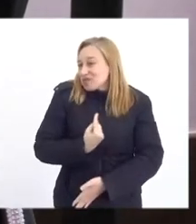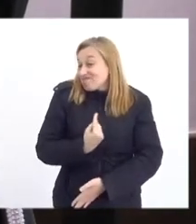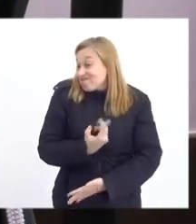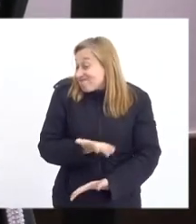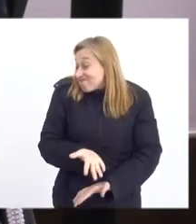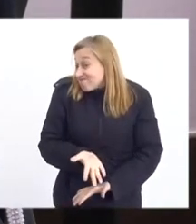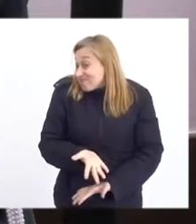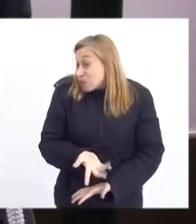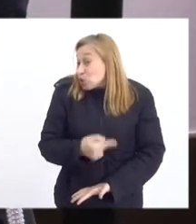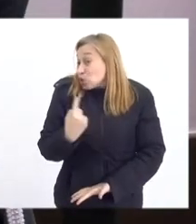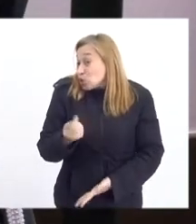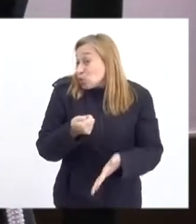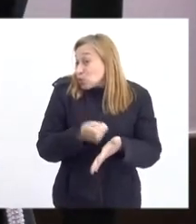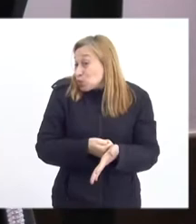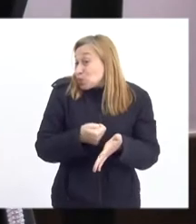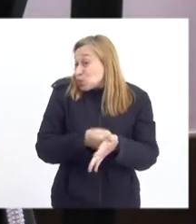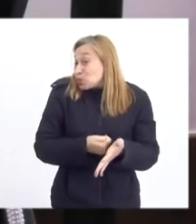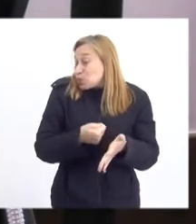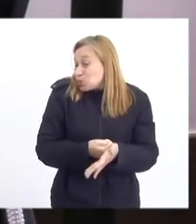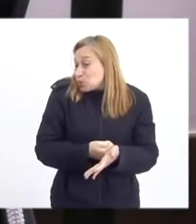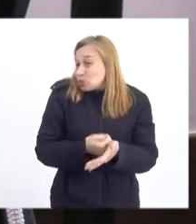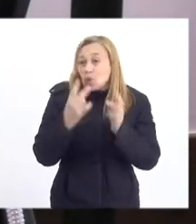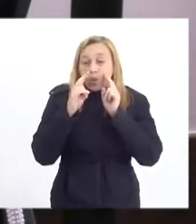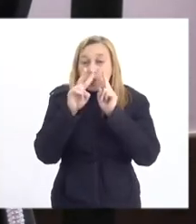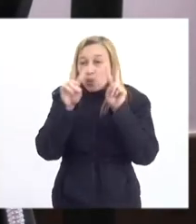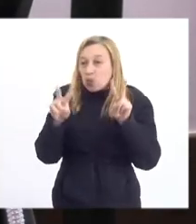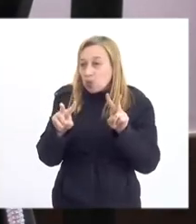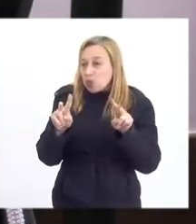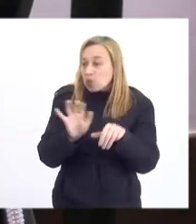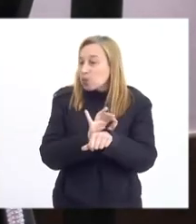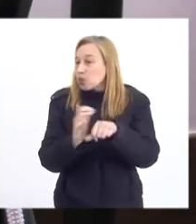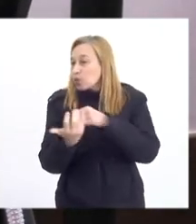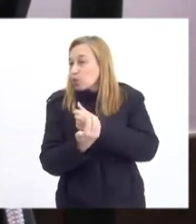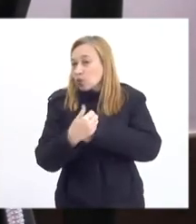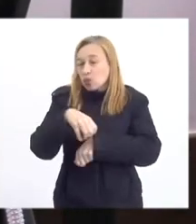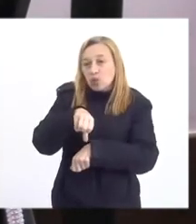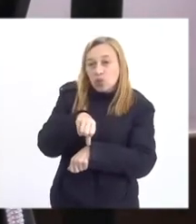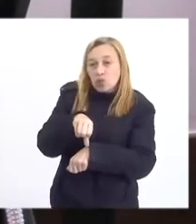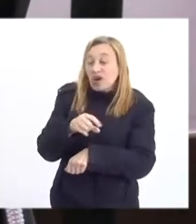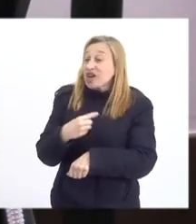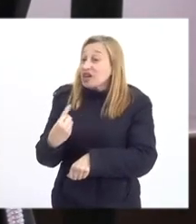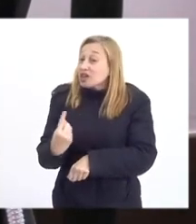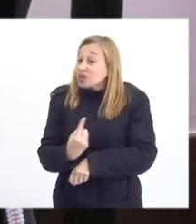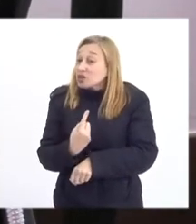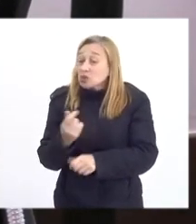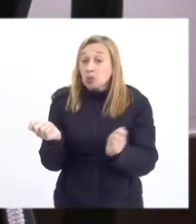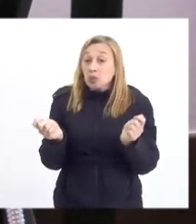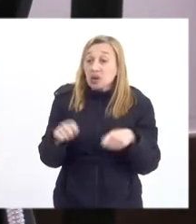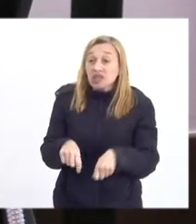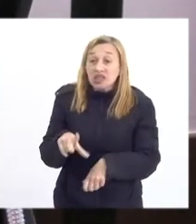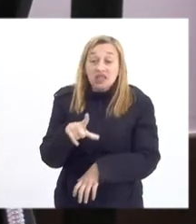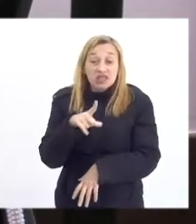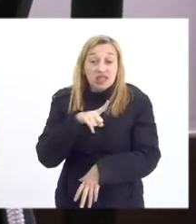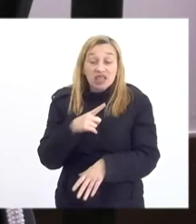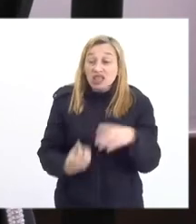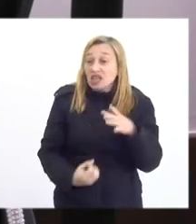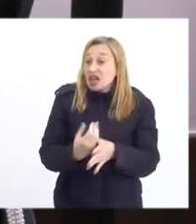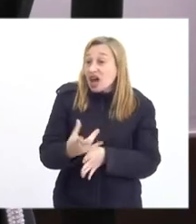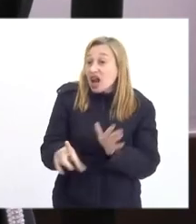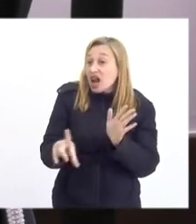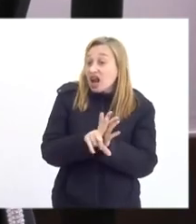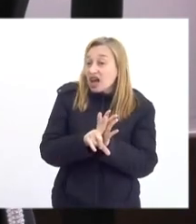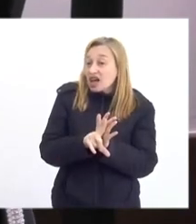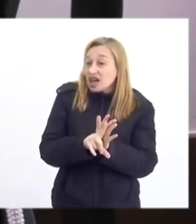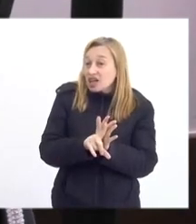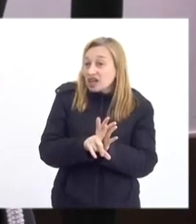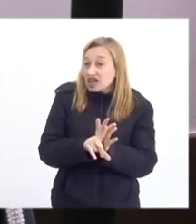Nós insistimos, sob o ponto de vista da Covid-19, que a gente tem competência de legislar passando